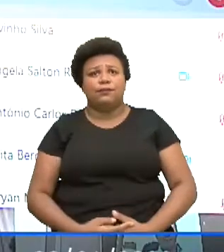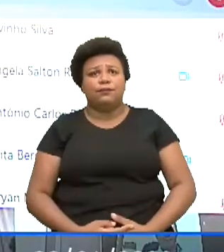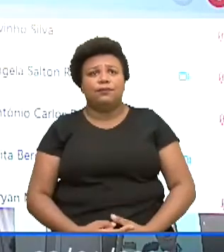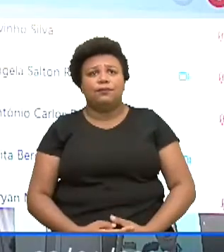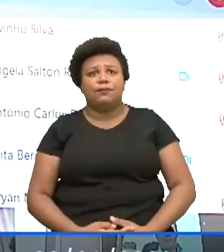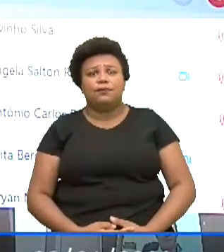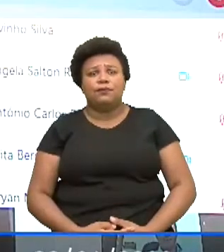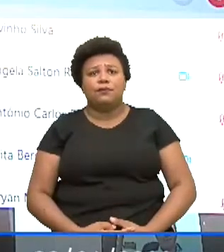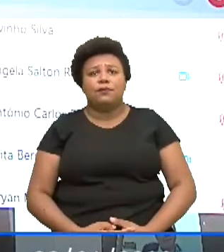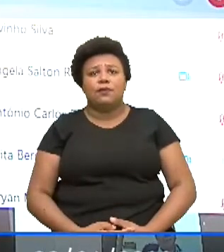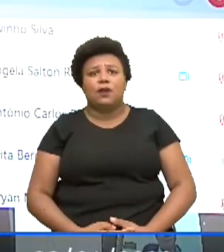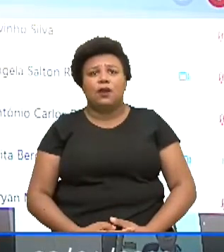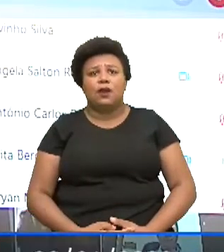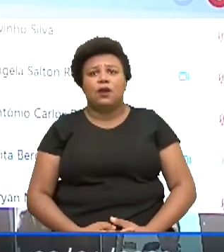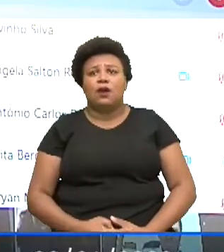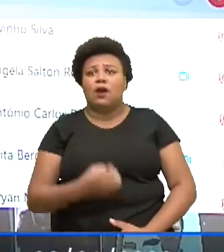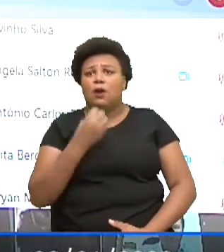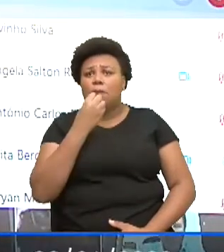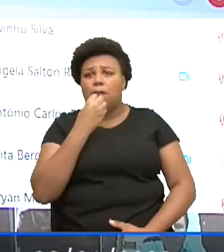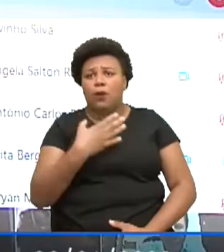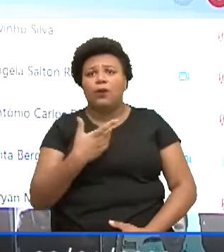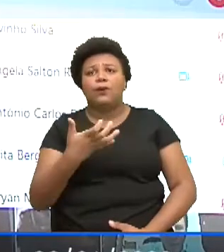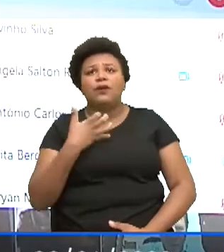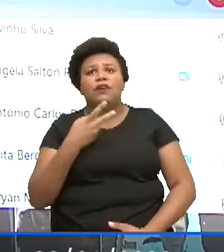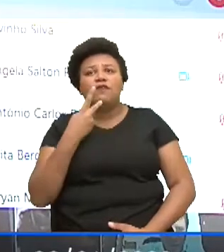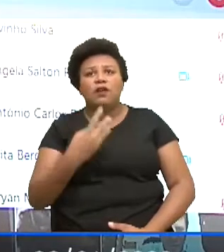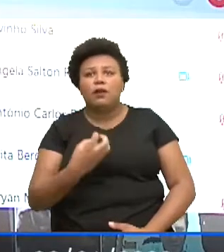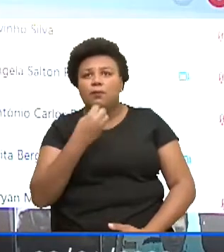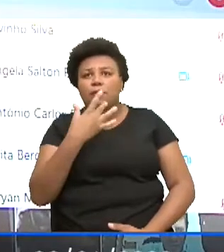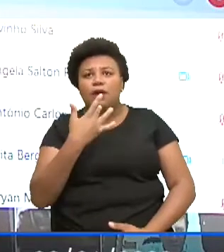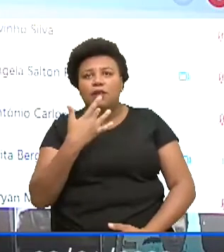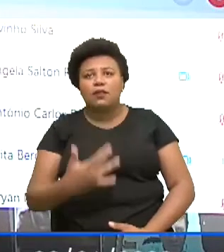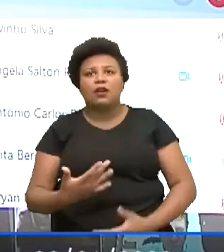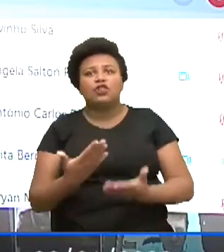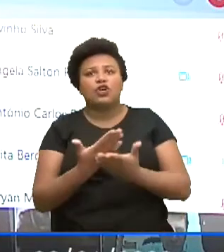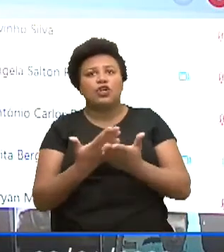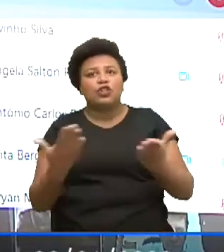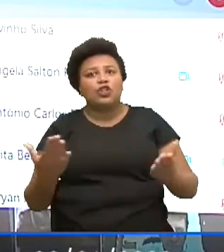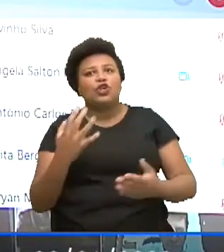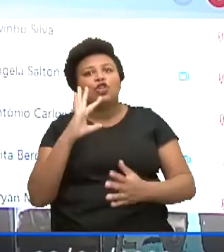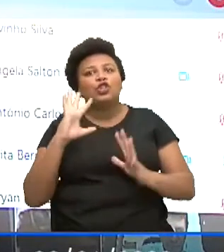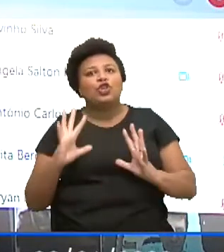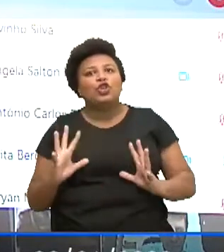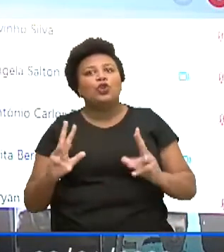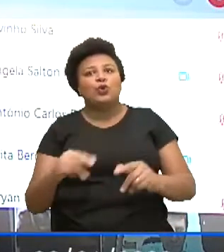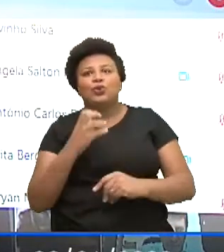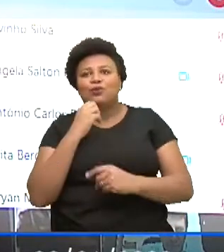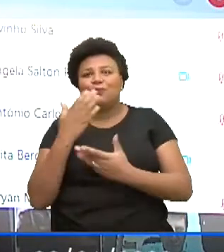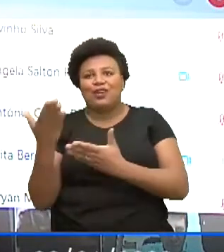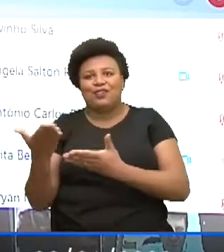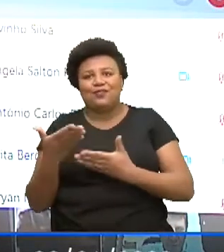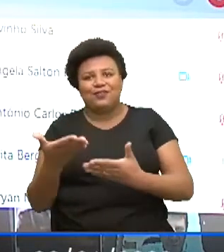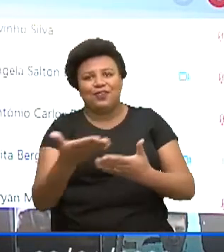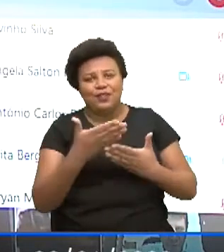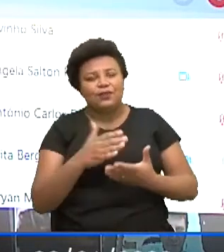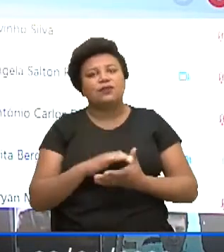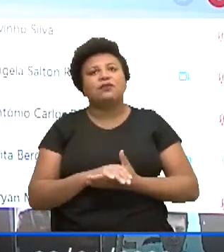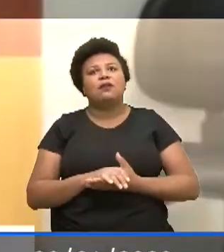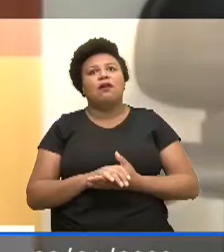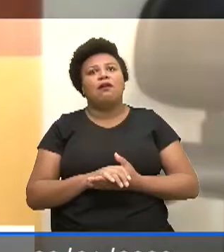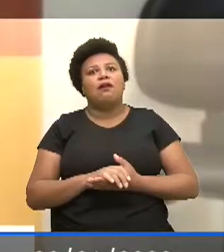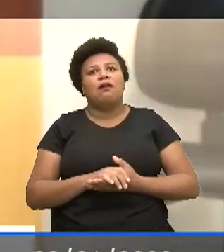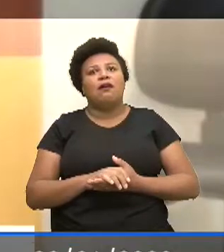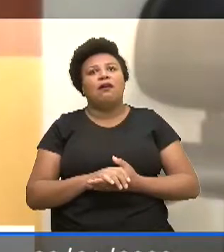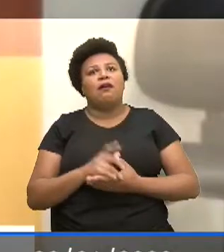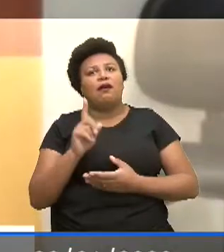Bom, eu queria dar boa tarde a todos, dizer que são todos muito bem-vindos. É evidente que